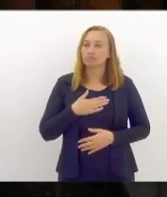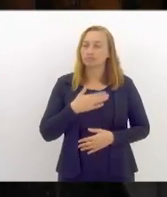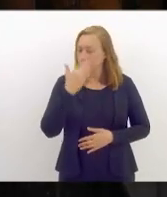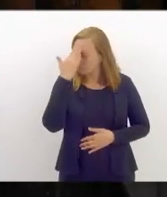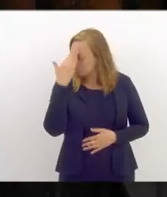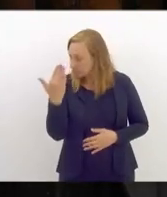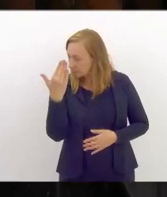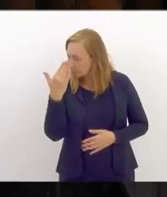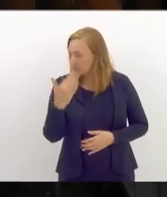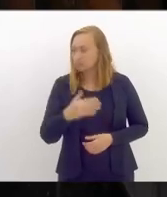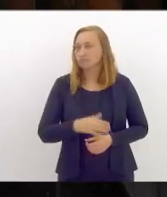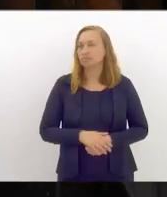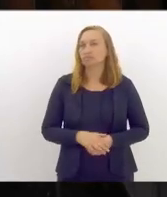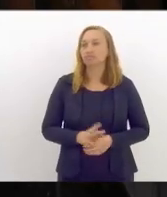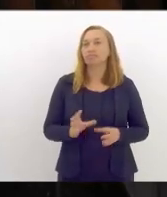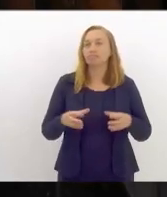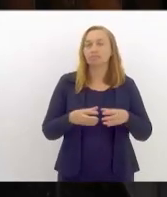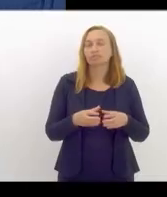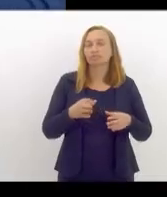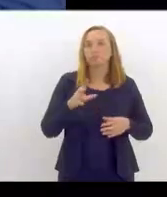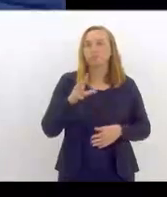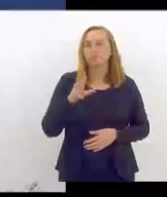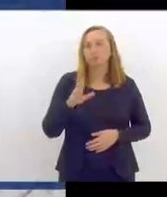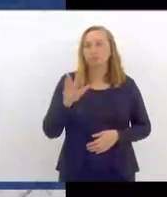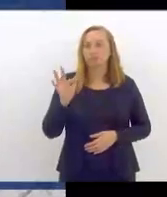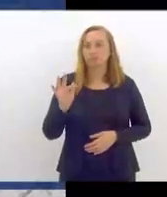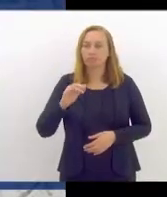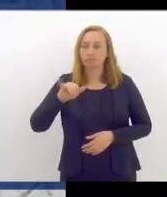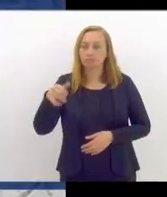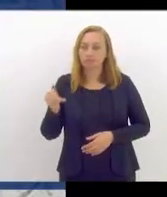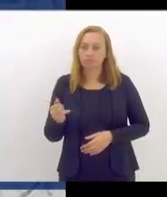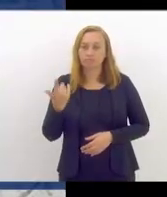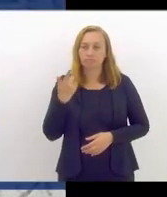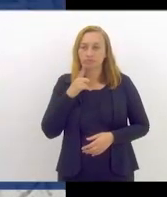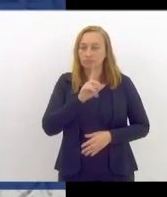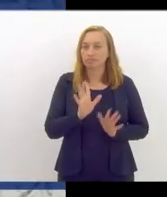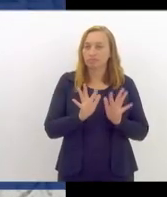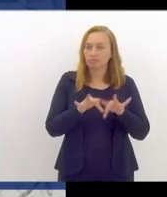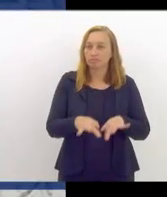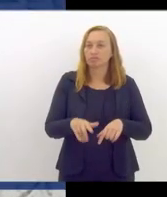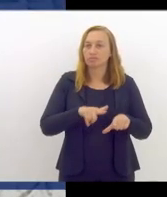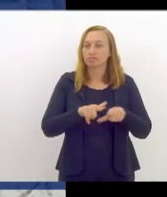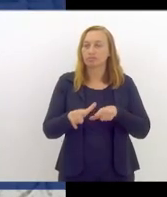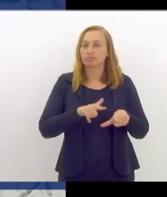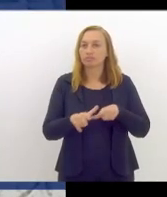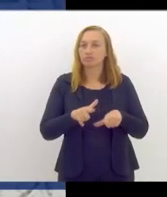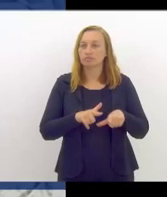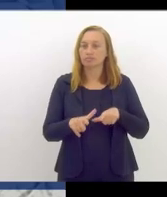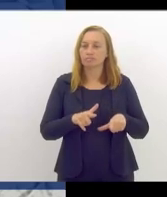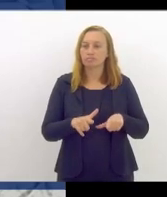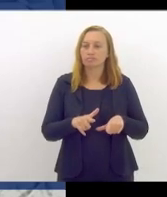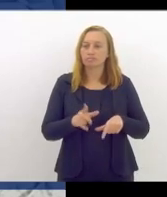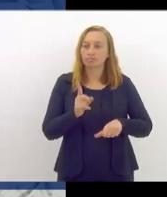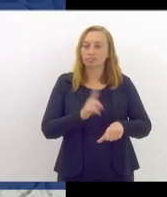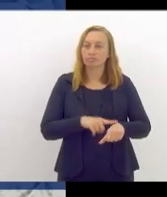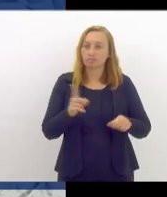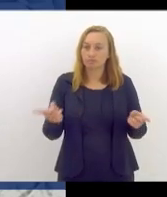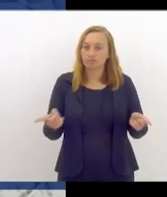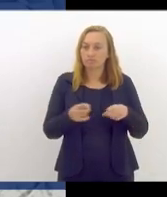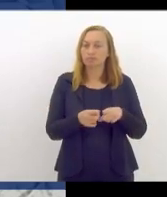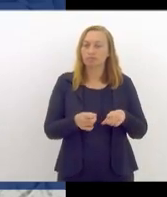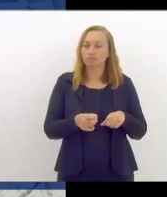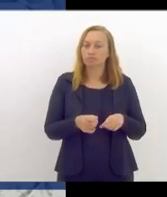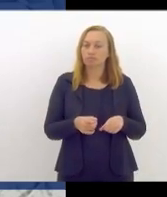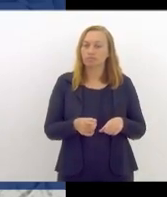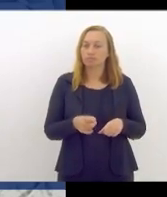agradecer imensamente a equipe do UFRJ por a gente conseguir concluir esse trabalho num tempo tão curto né